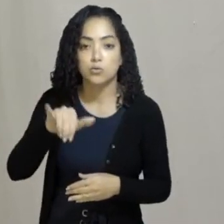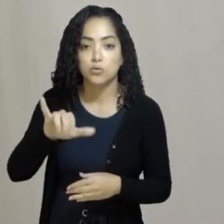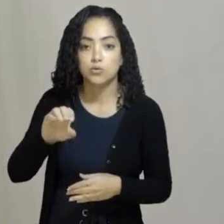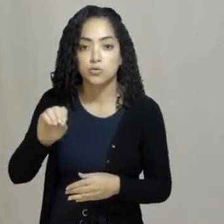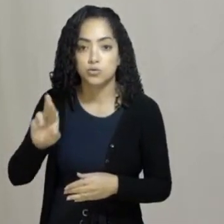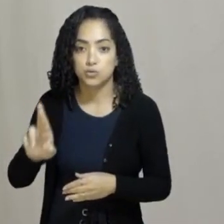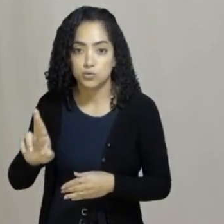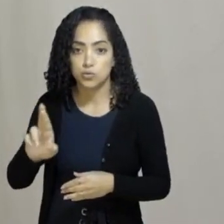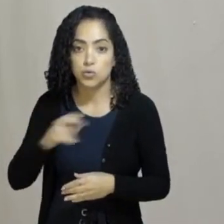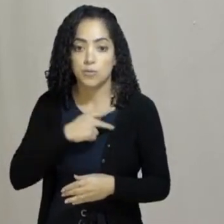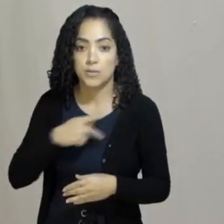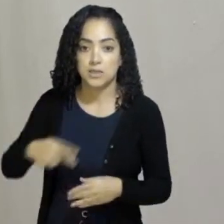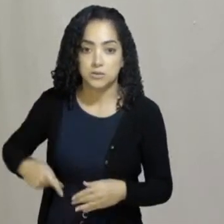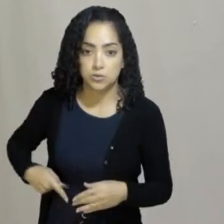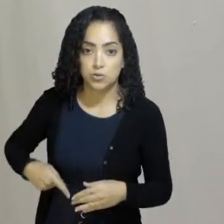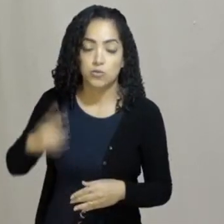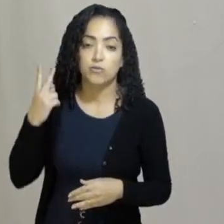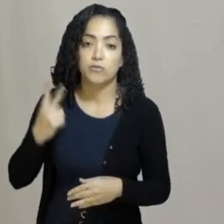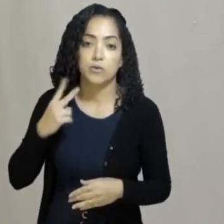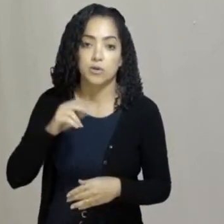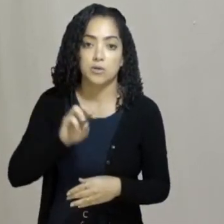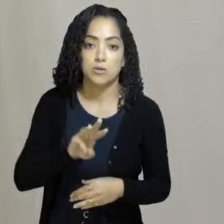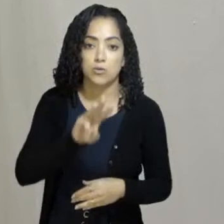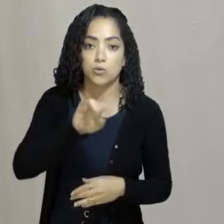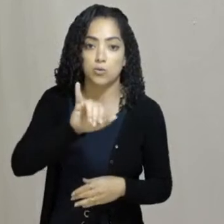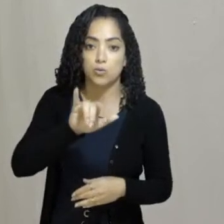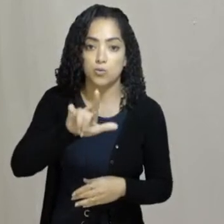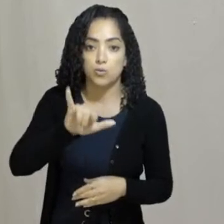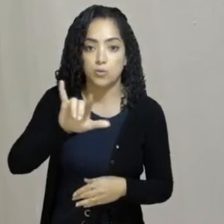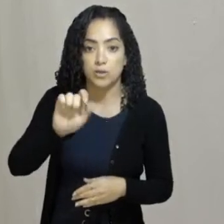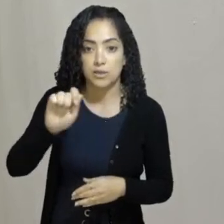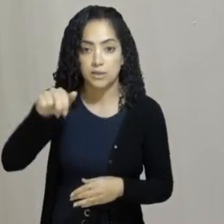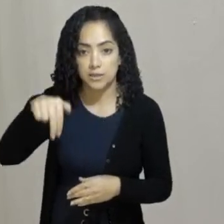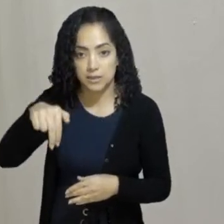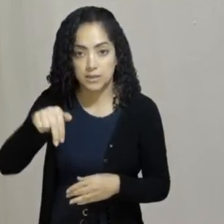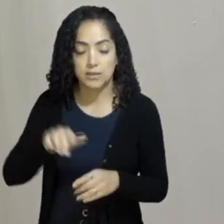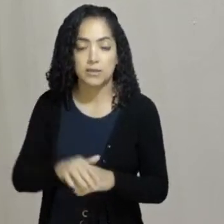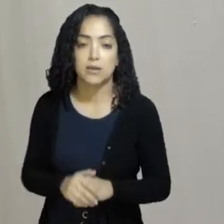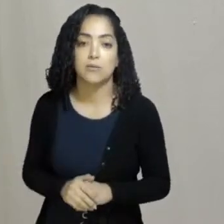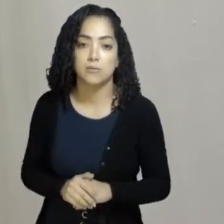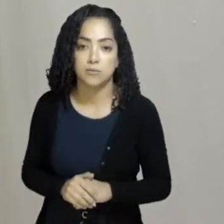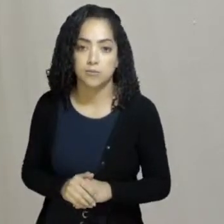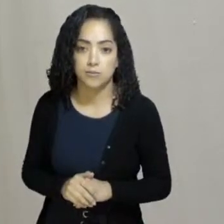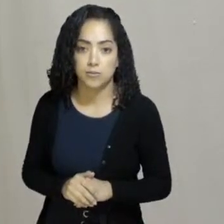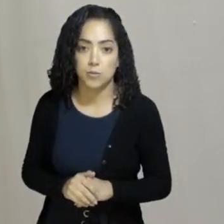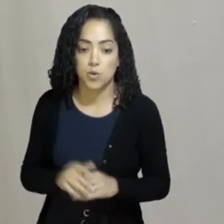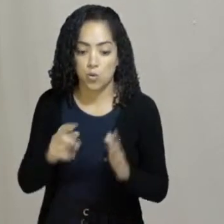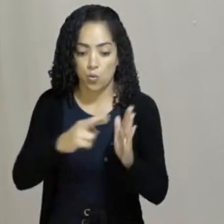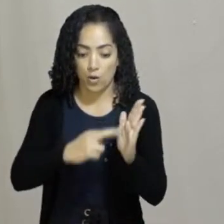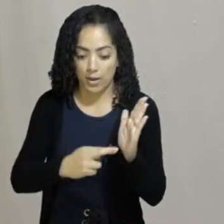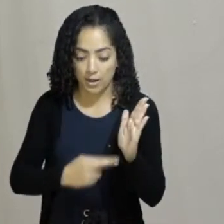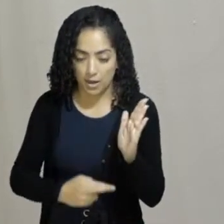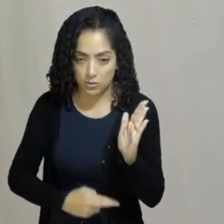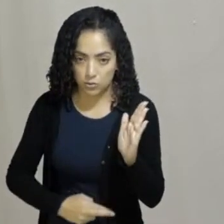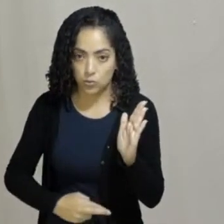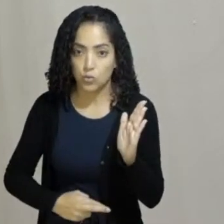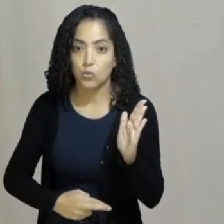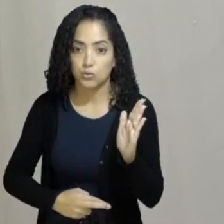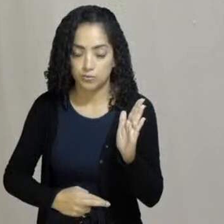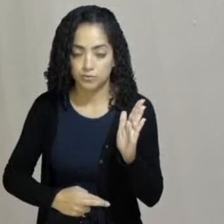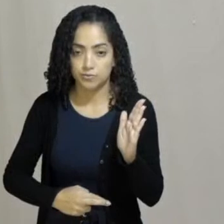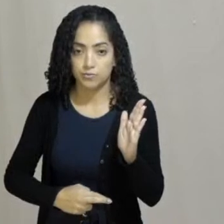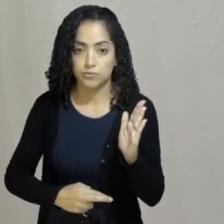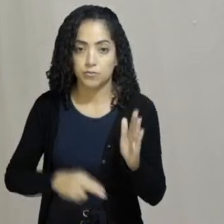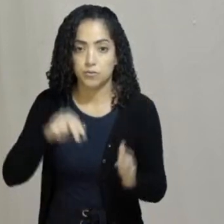presidente o vereador William tonesi do patriota ocupando o cargo de relator do vereador